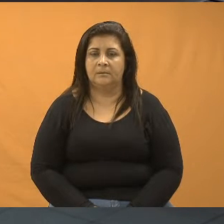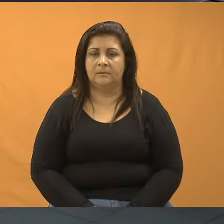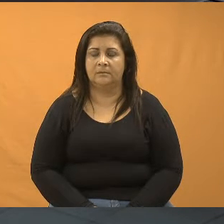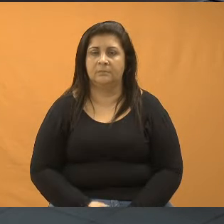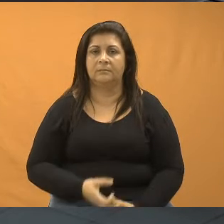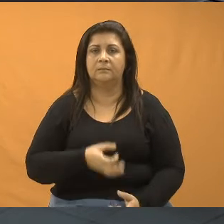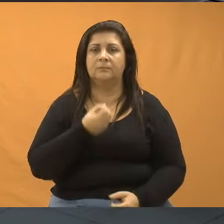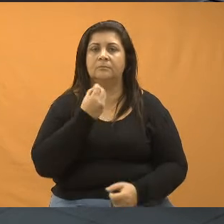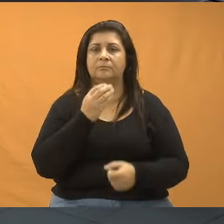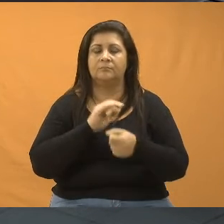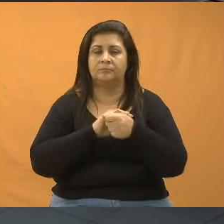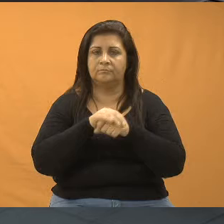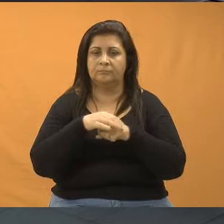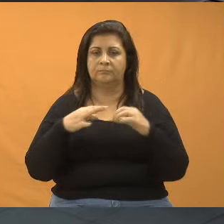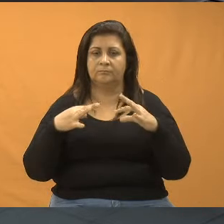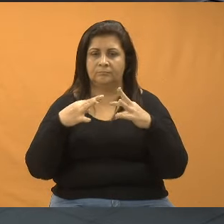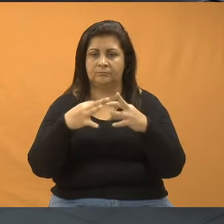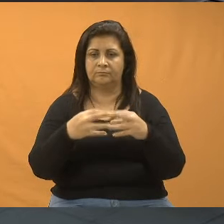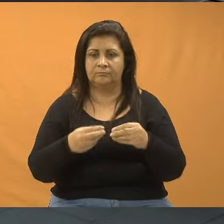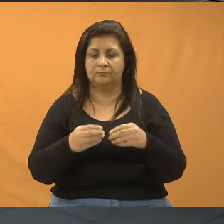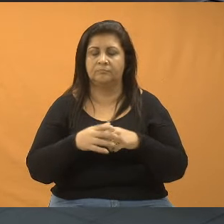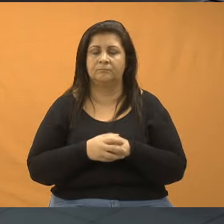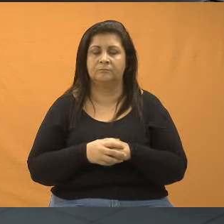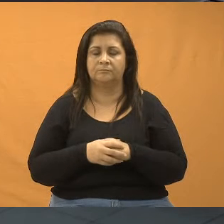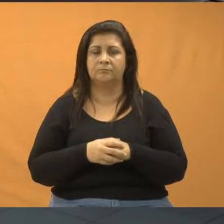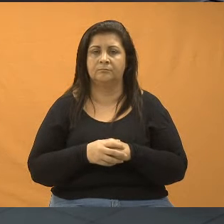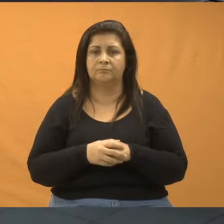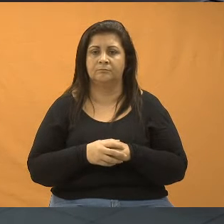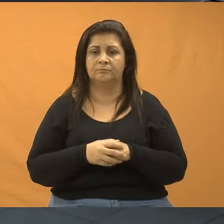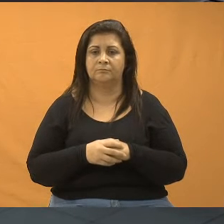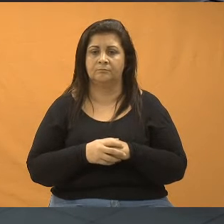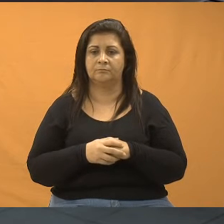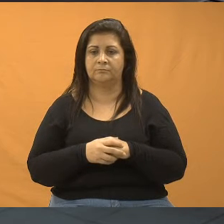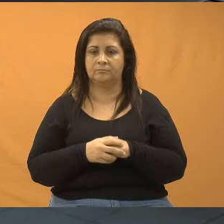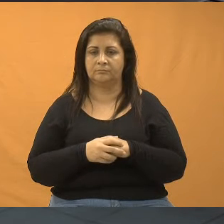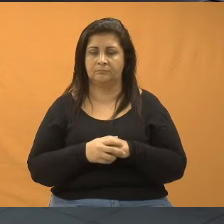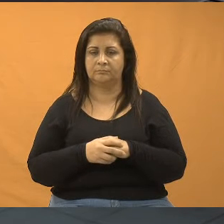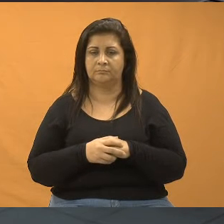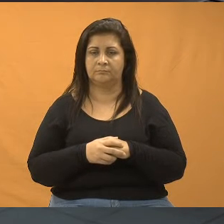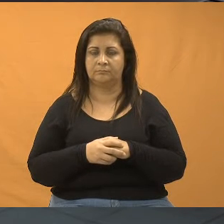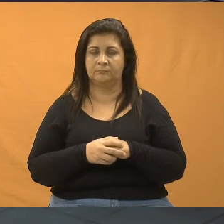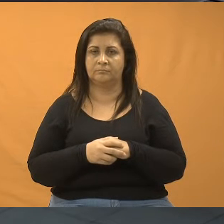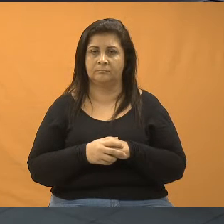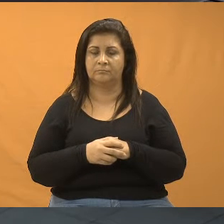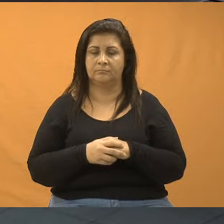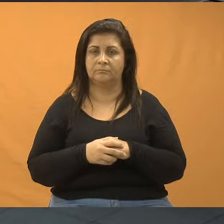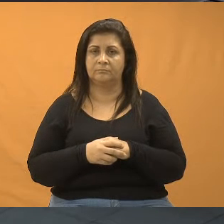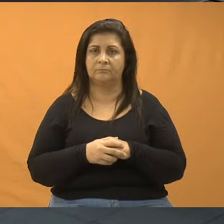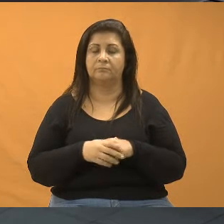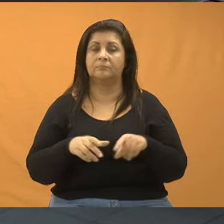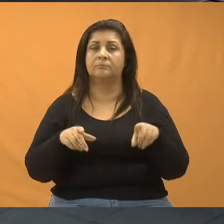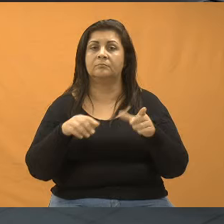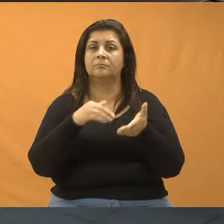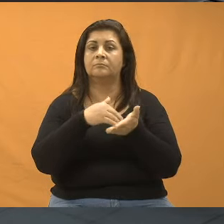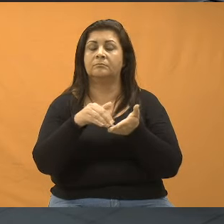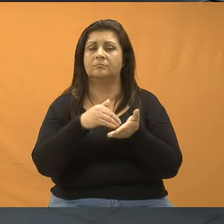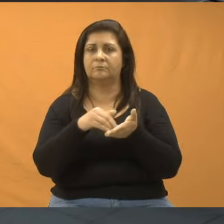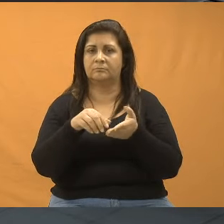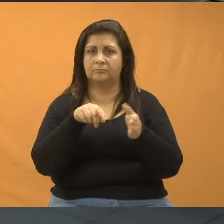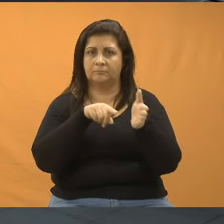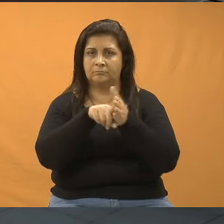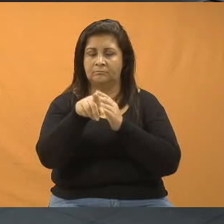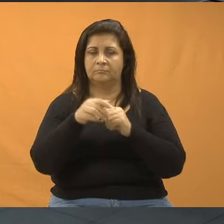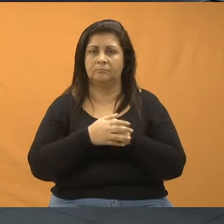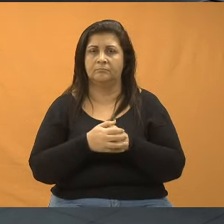Boa noite a todos, boa noite à mesa, boa noite demais vereadores. Secretário, eu também